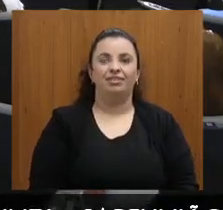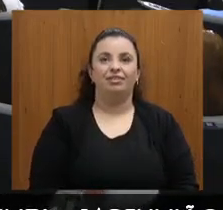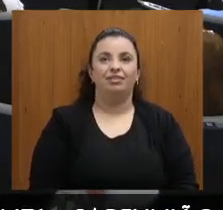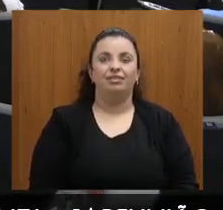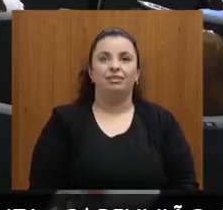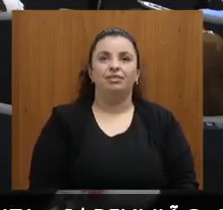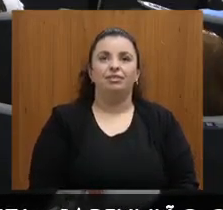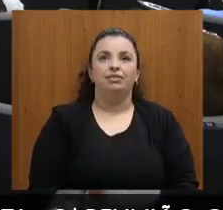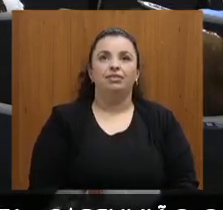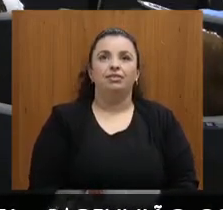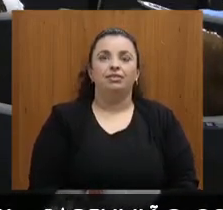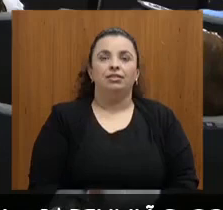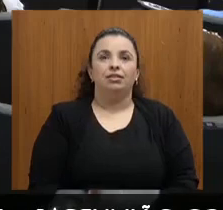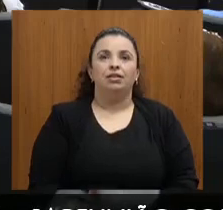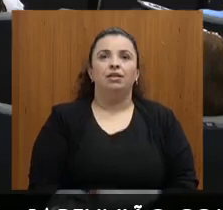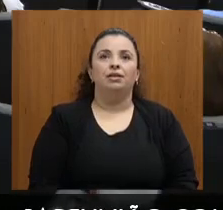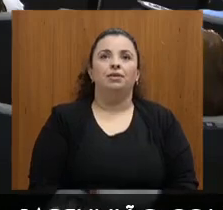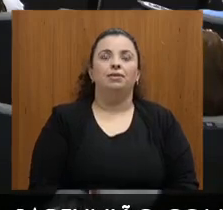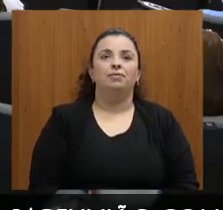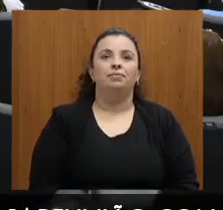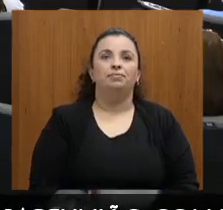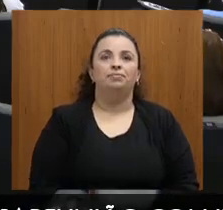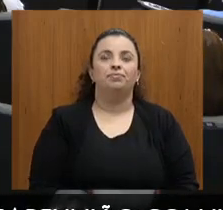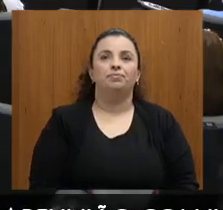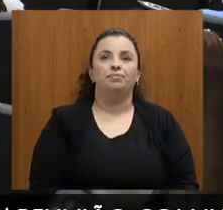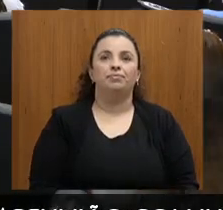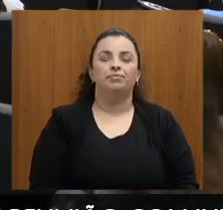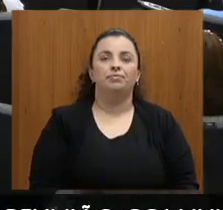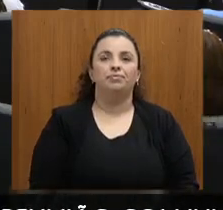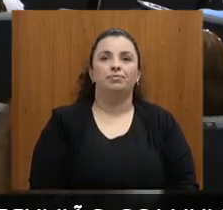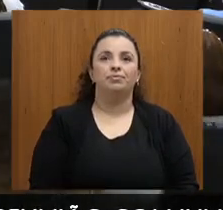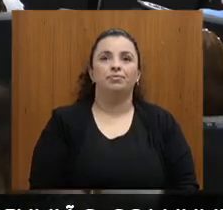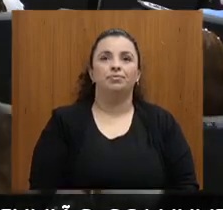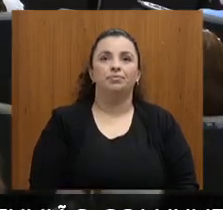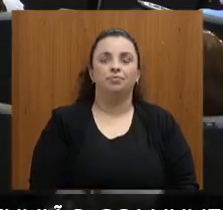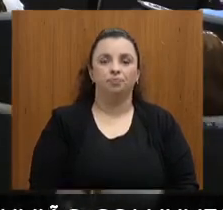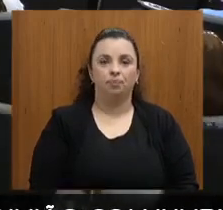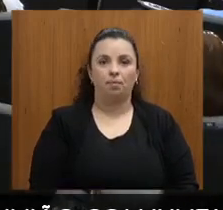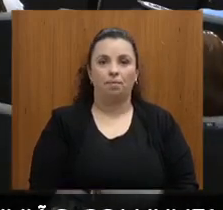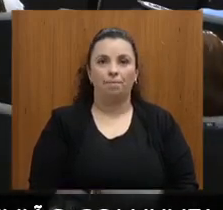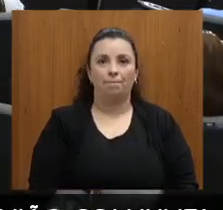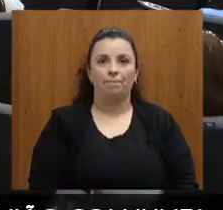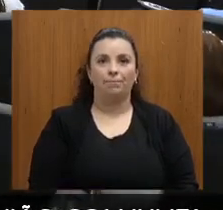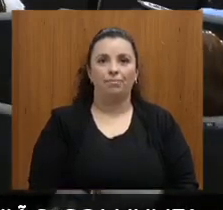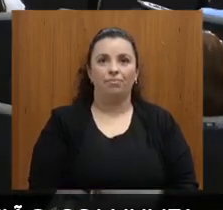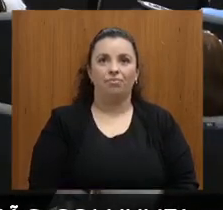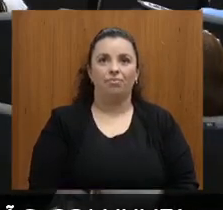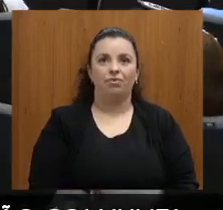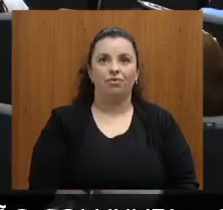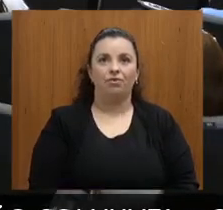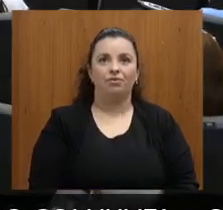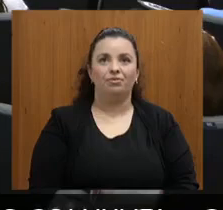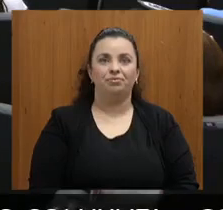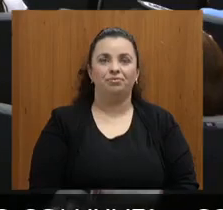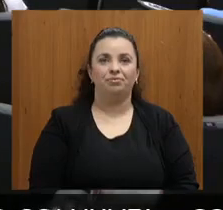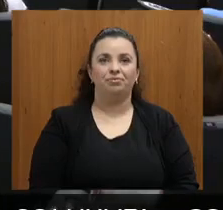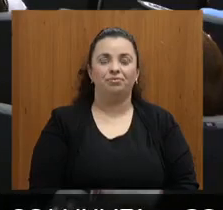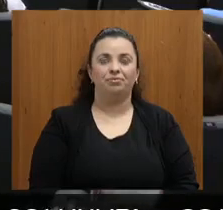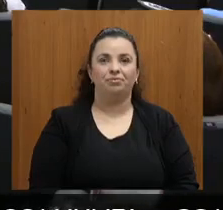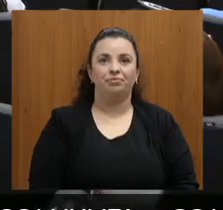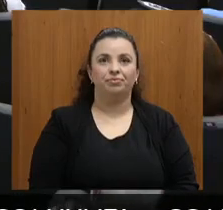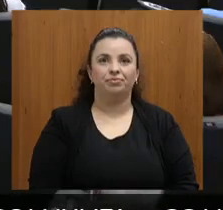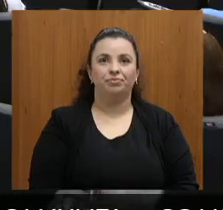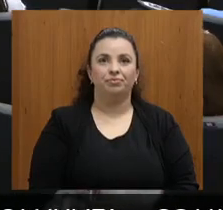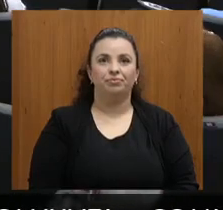sugerir. É isso mesmo. Não é o que a está fazendo. Depois eu sou sustente, porque está aberto. Vamos, vamos, depois eu sou